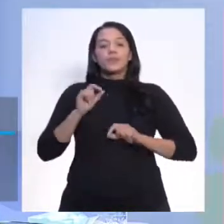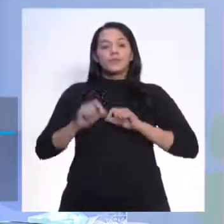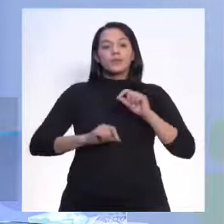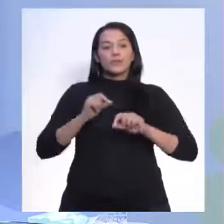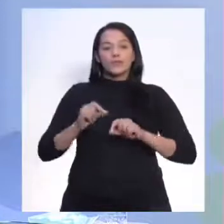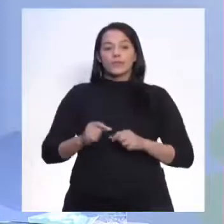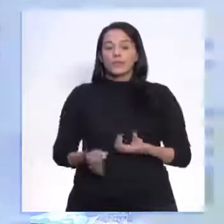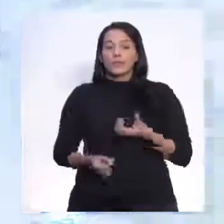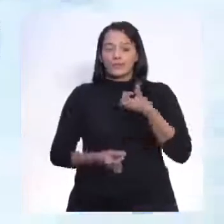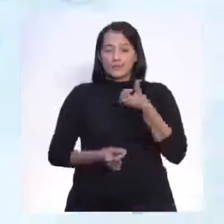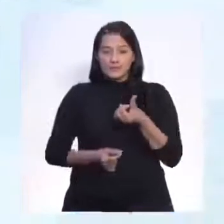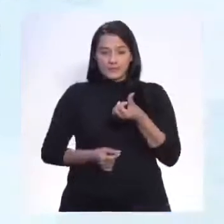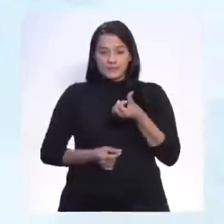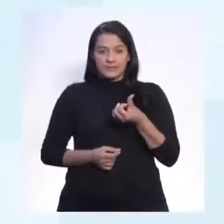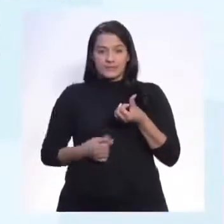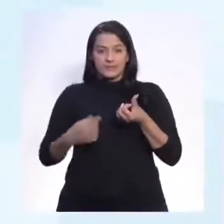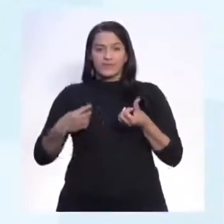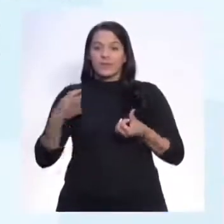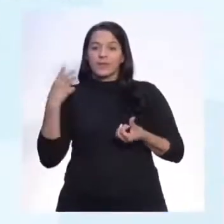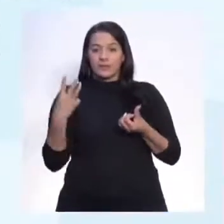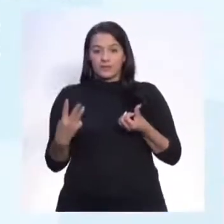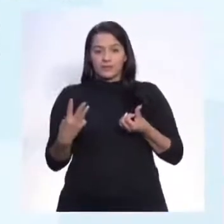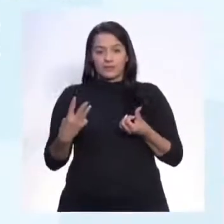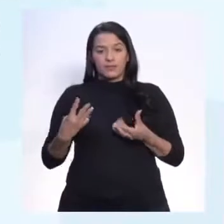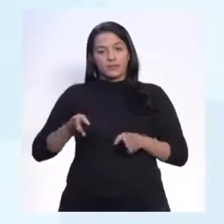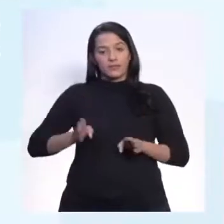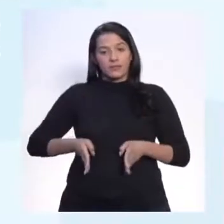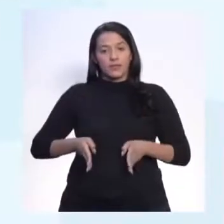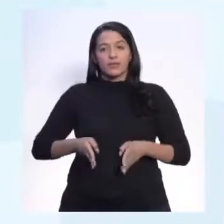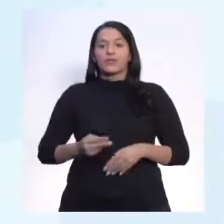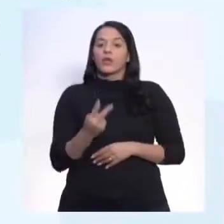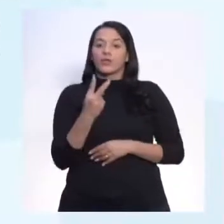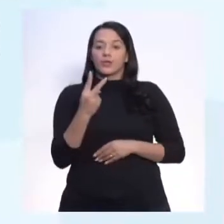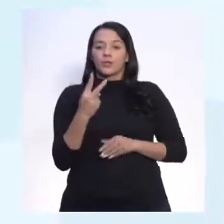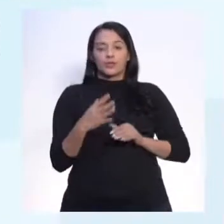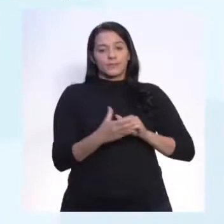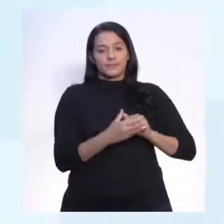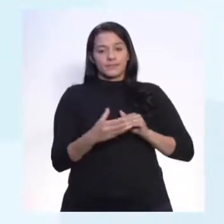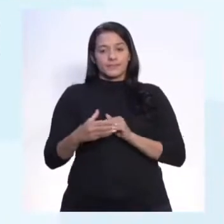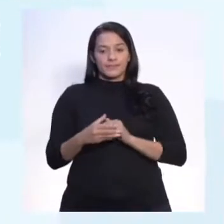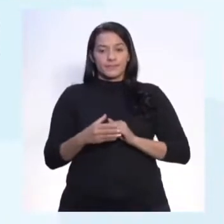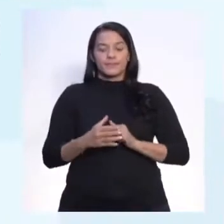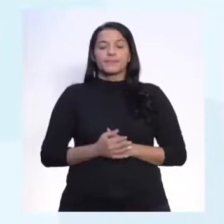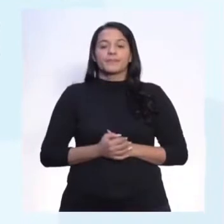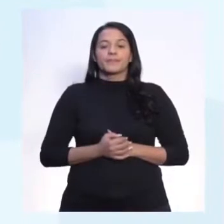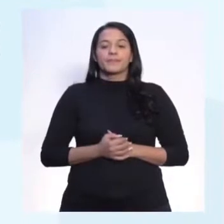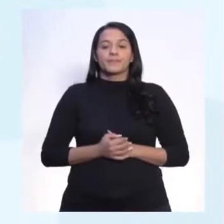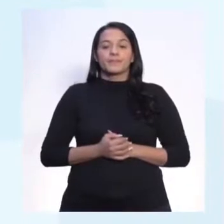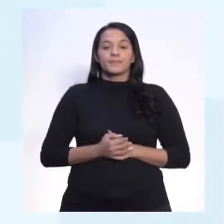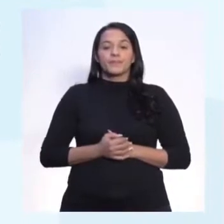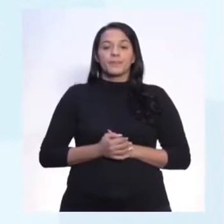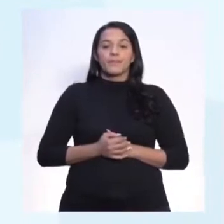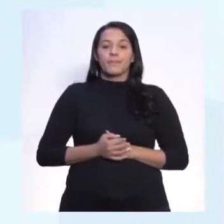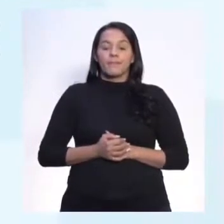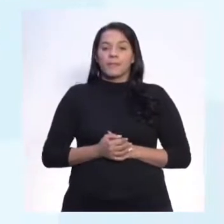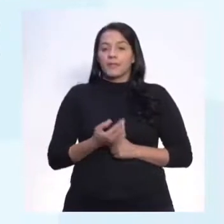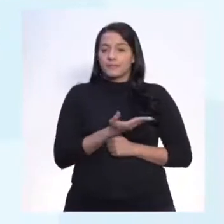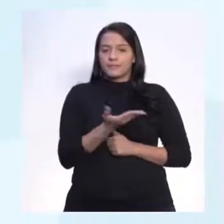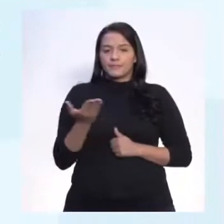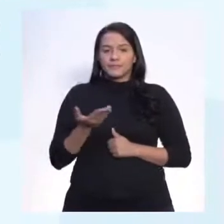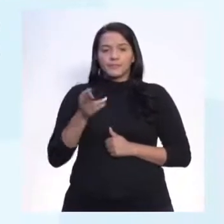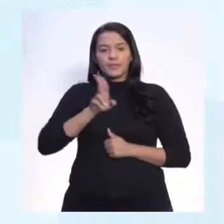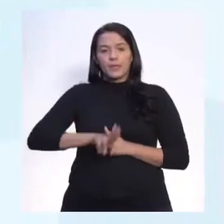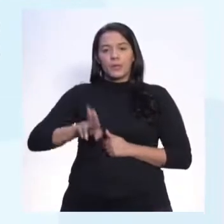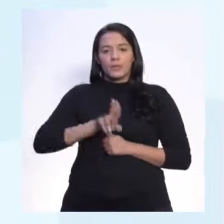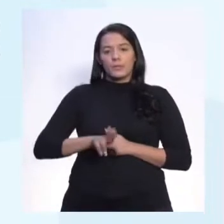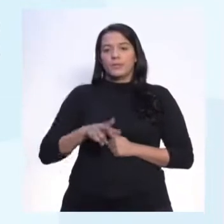6 camisetas, 3 calças e 2 pares de tênis. Então, eu vou usar o